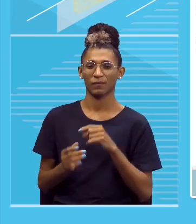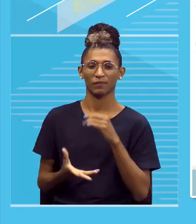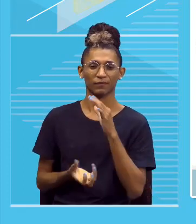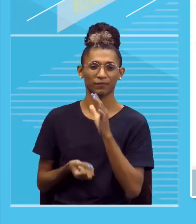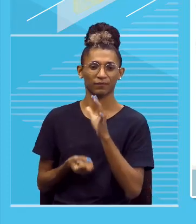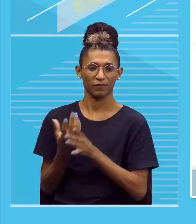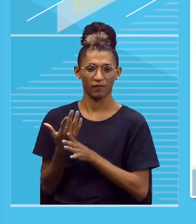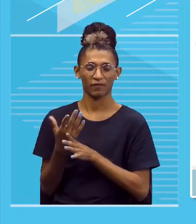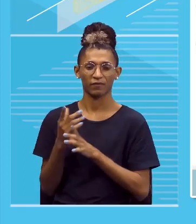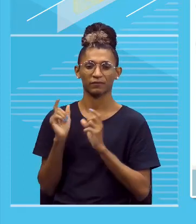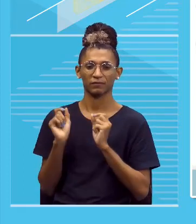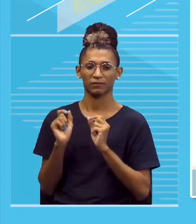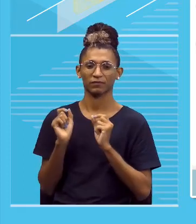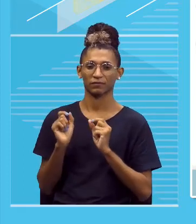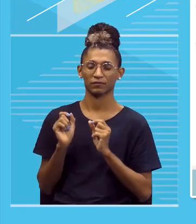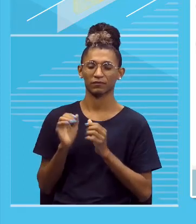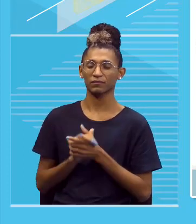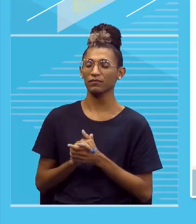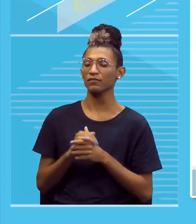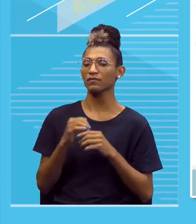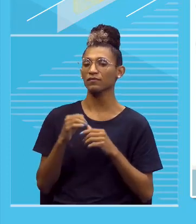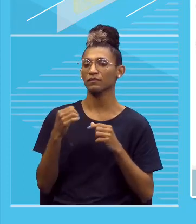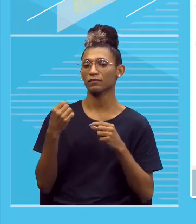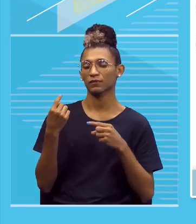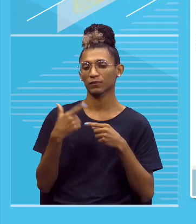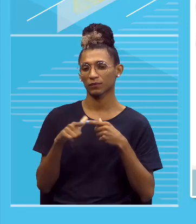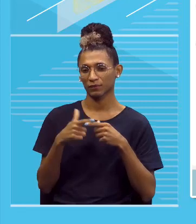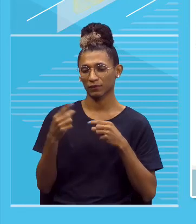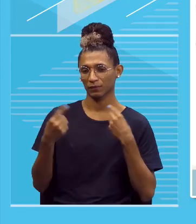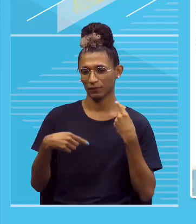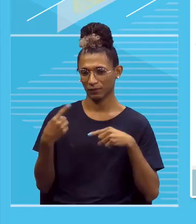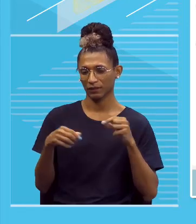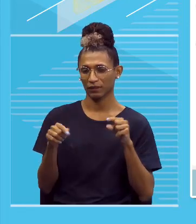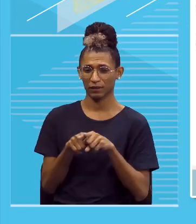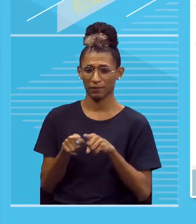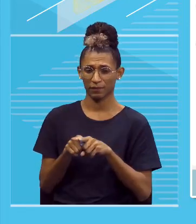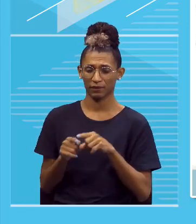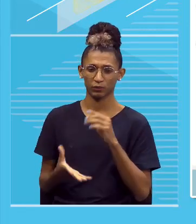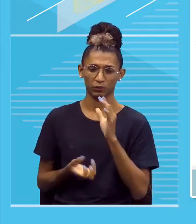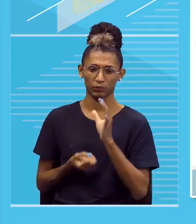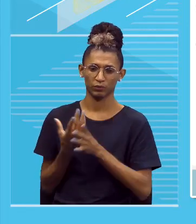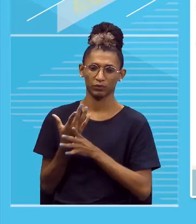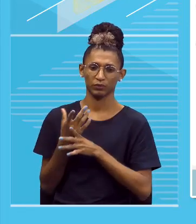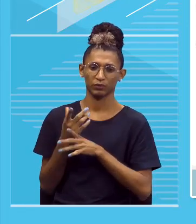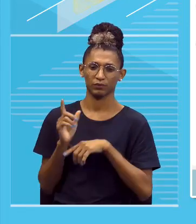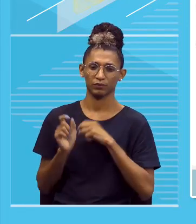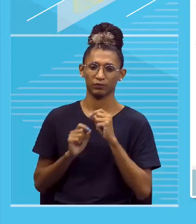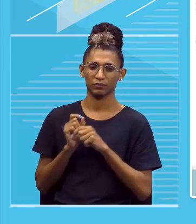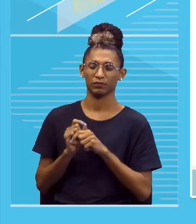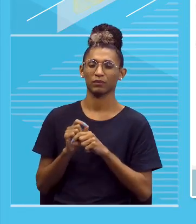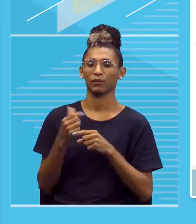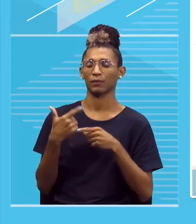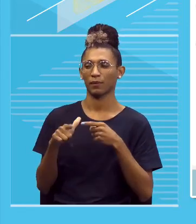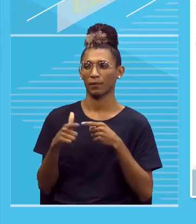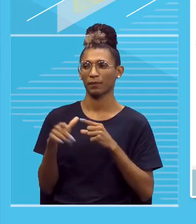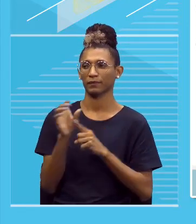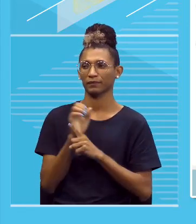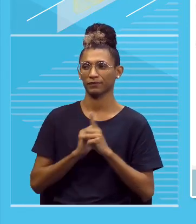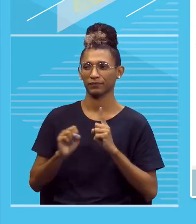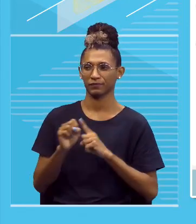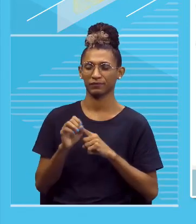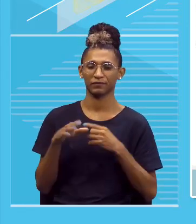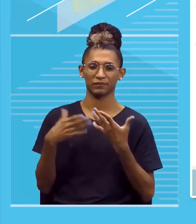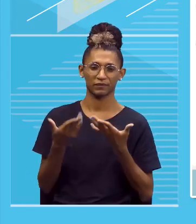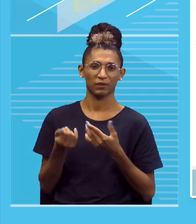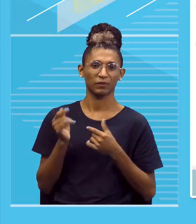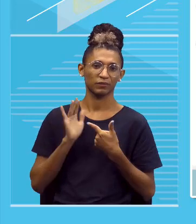uma crise política que gerou uma crise social e